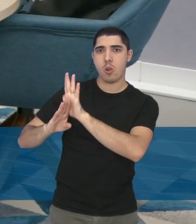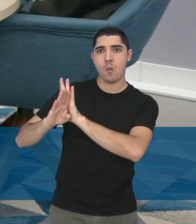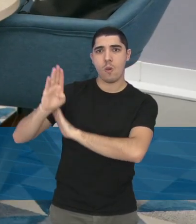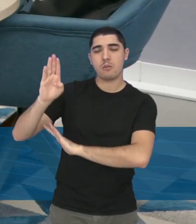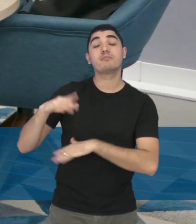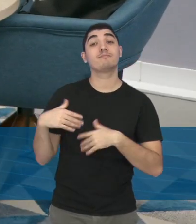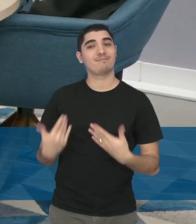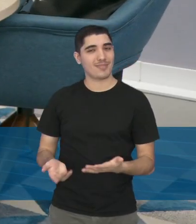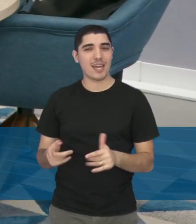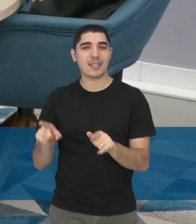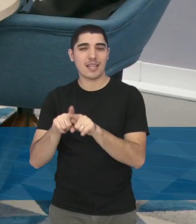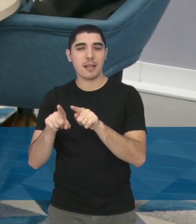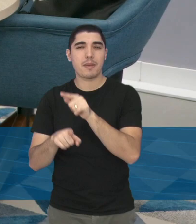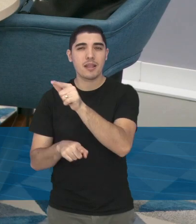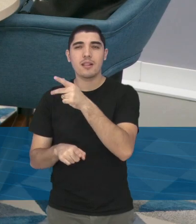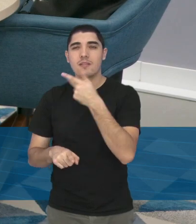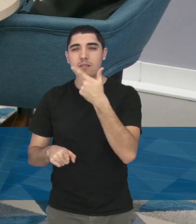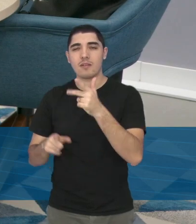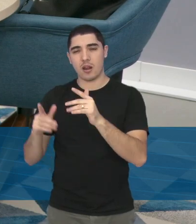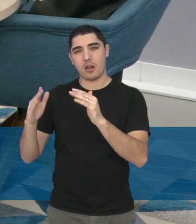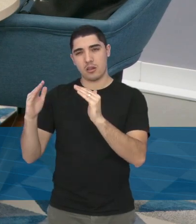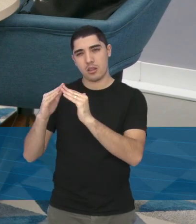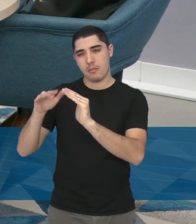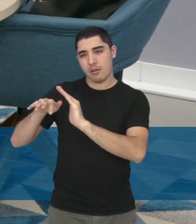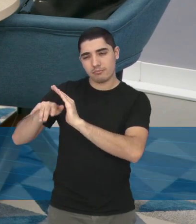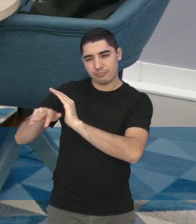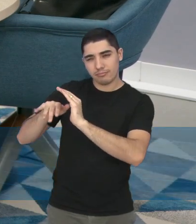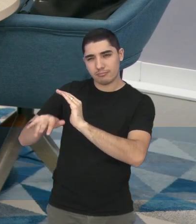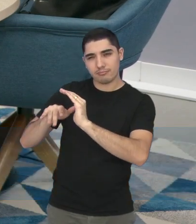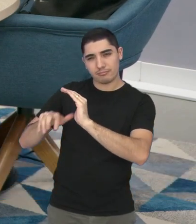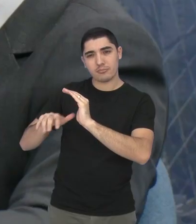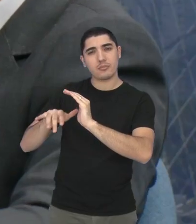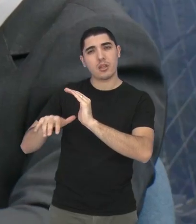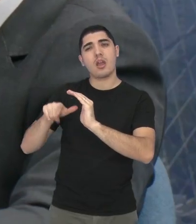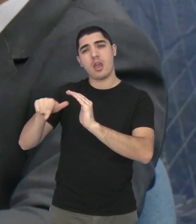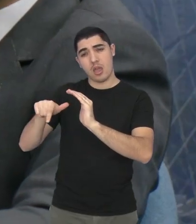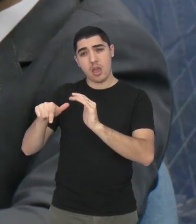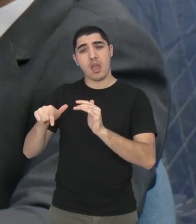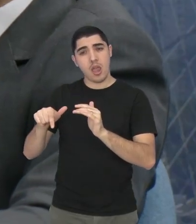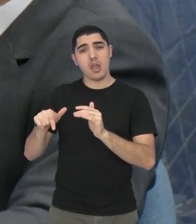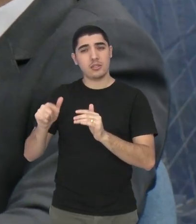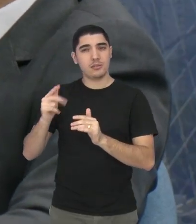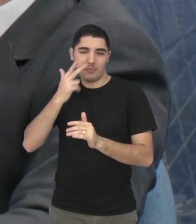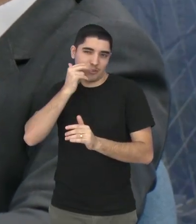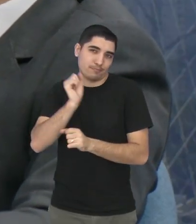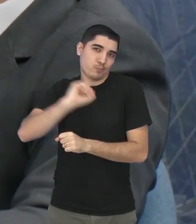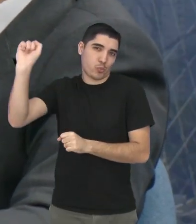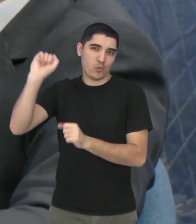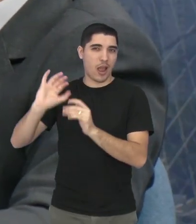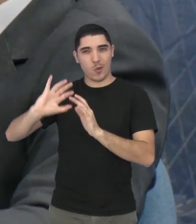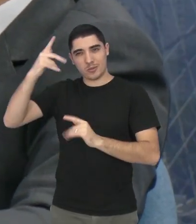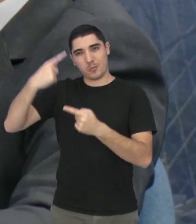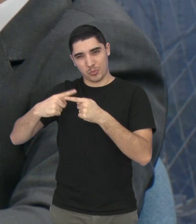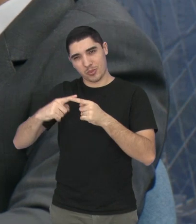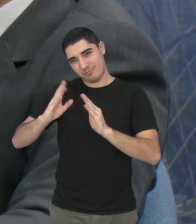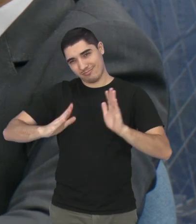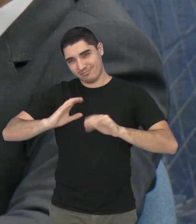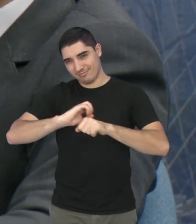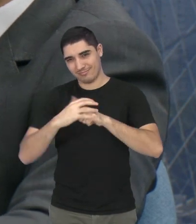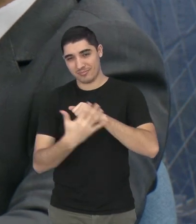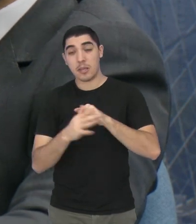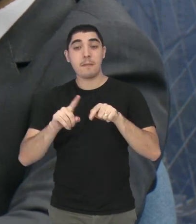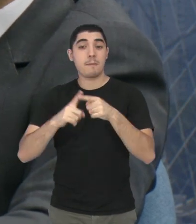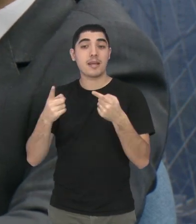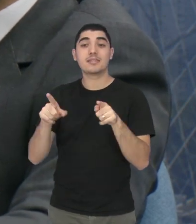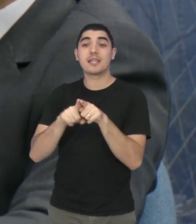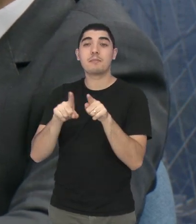outro ponto também do trabalho de home office, do teletrabalho, ele houve um boom, né? Até por uma necessidade, mas como tudo, né? Fala a